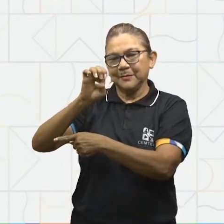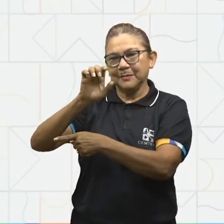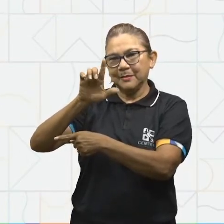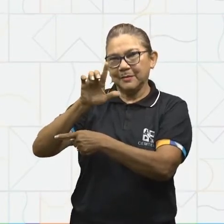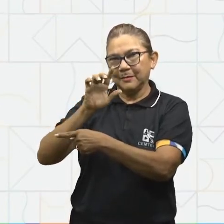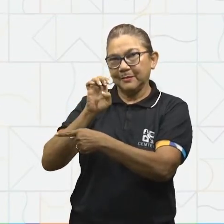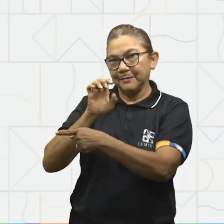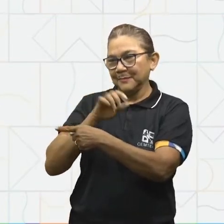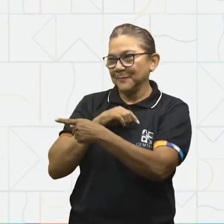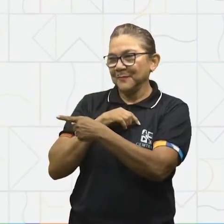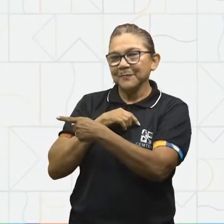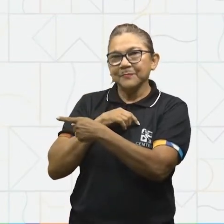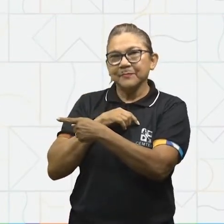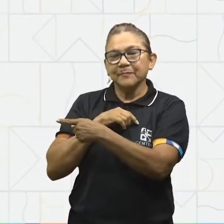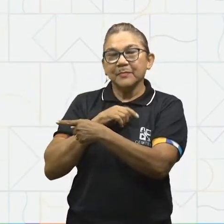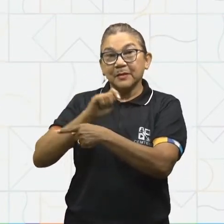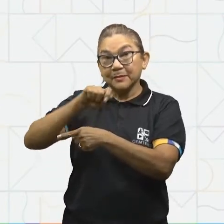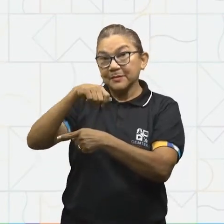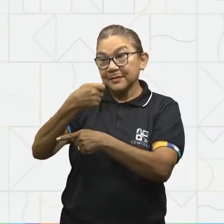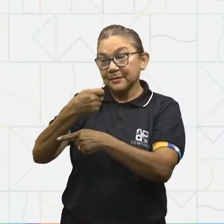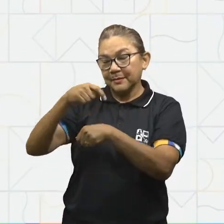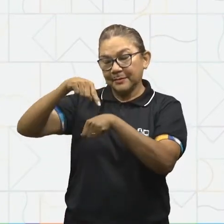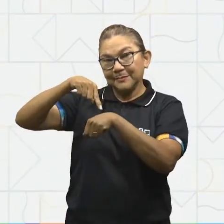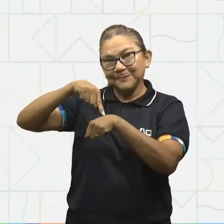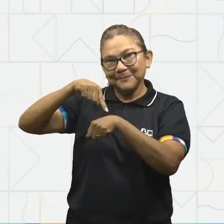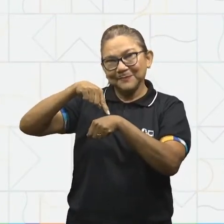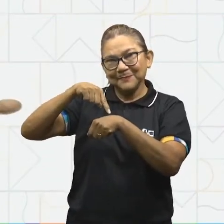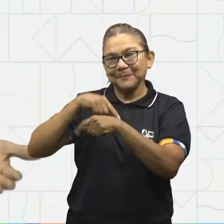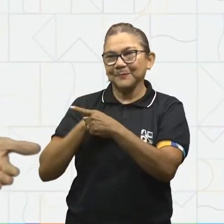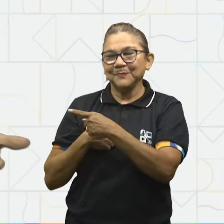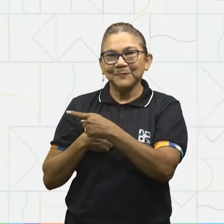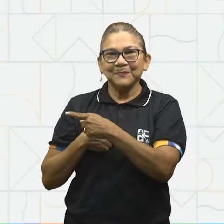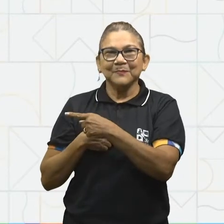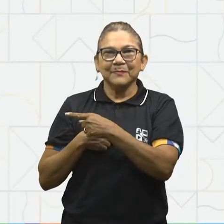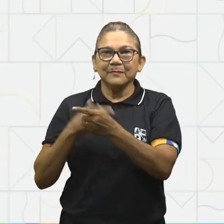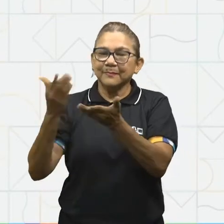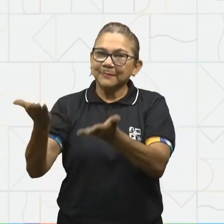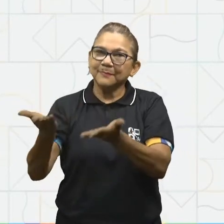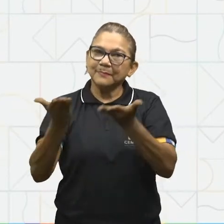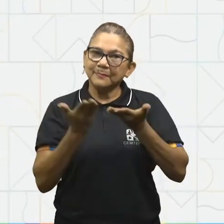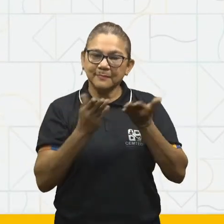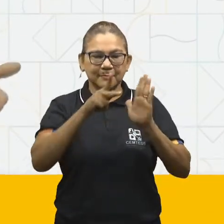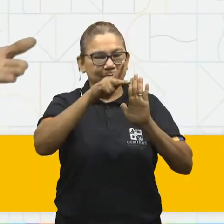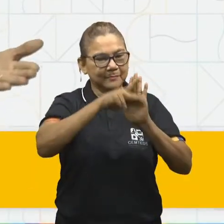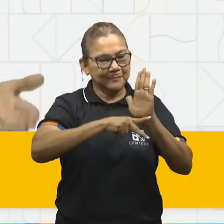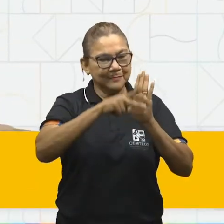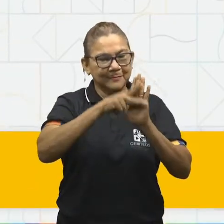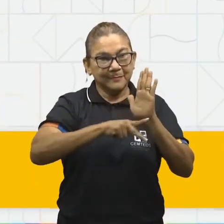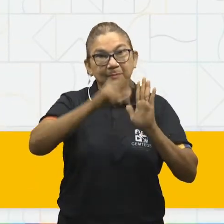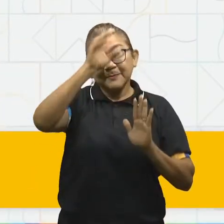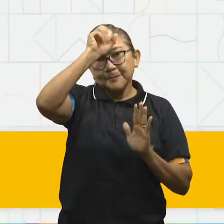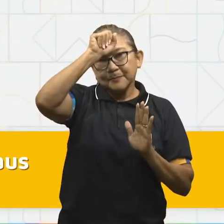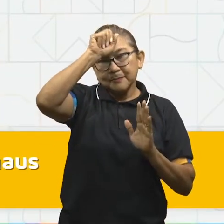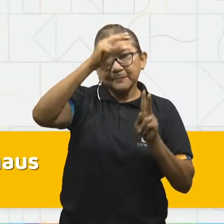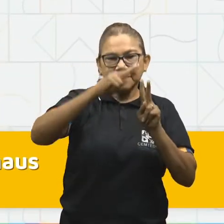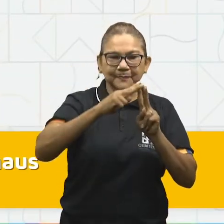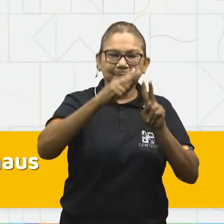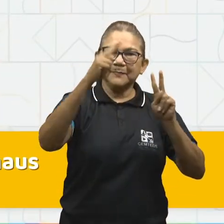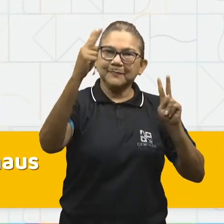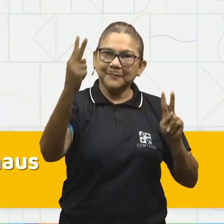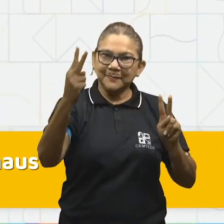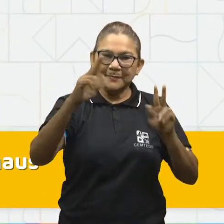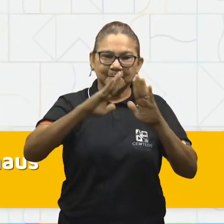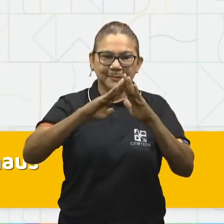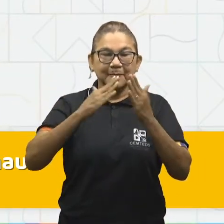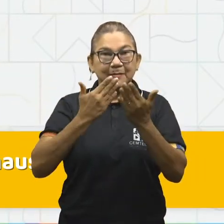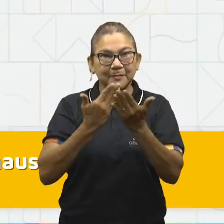Meu sinal na comunidade surda é este aqui. Seja muito bem-vindo ao projeto Aprender Além da Escola